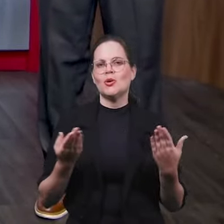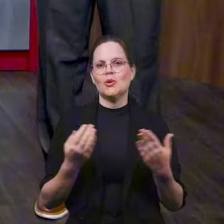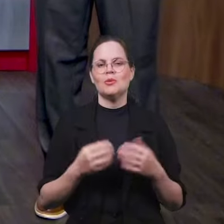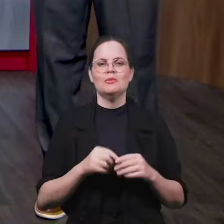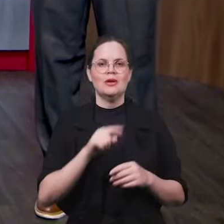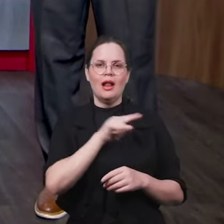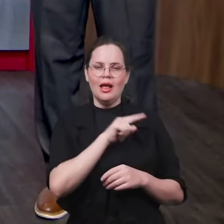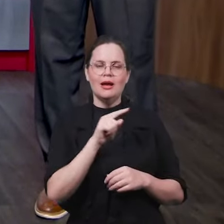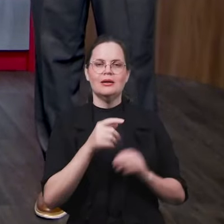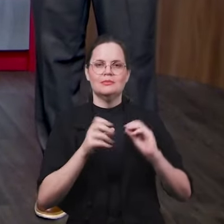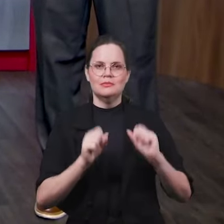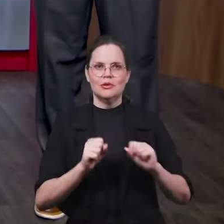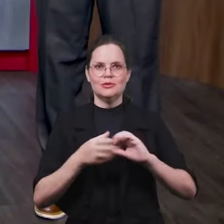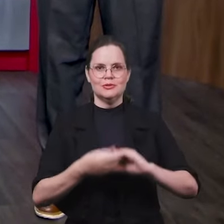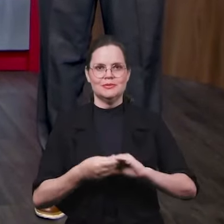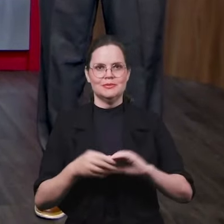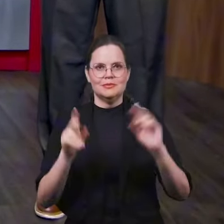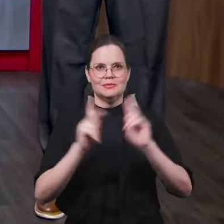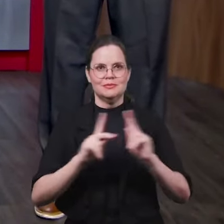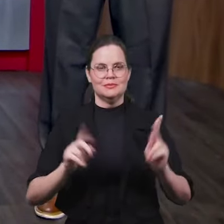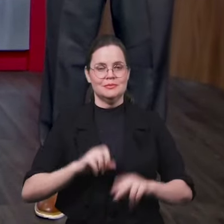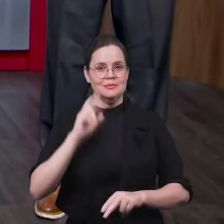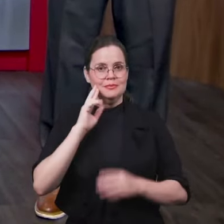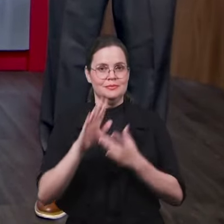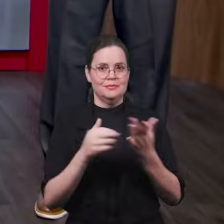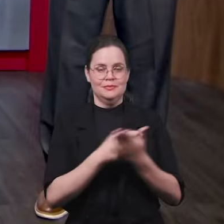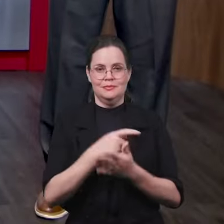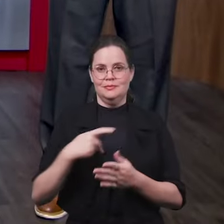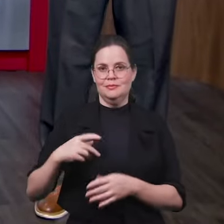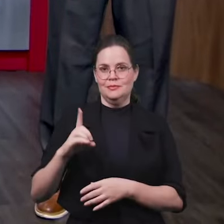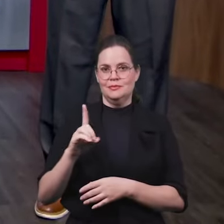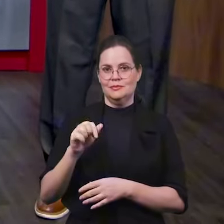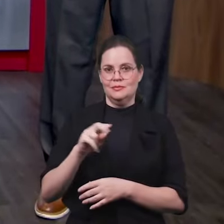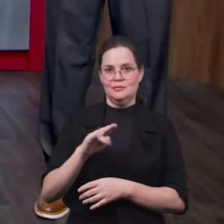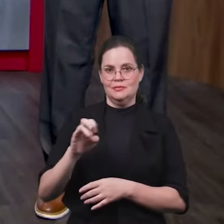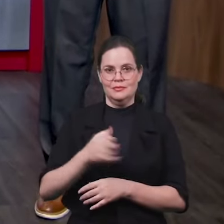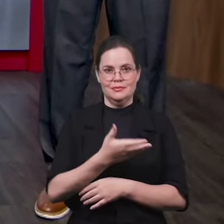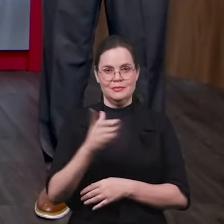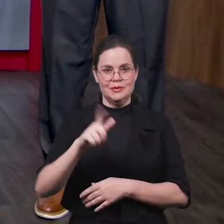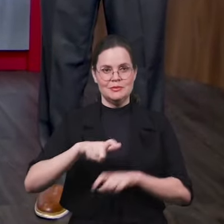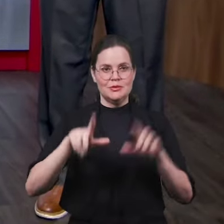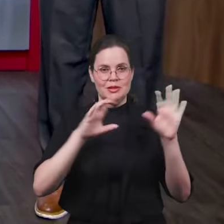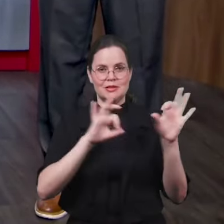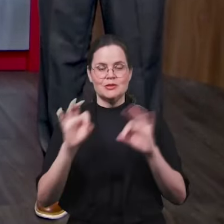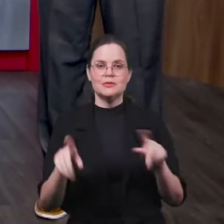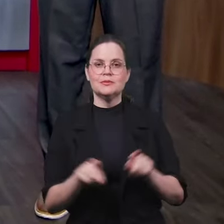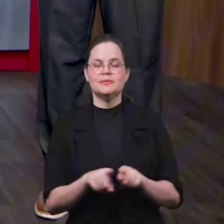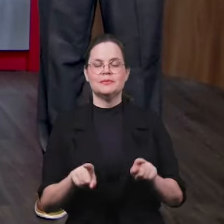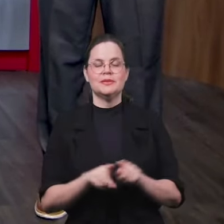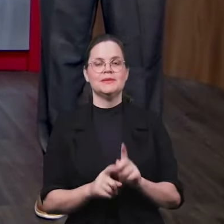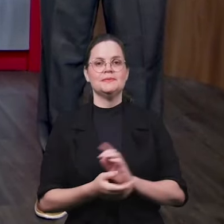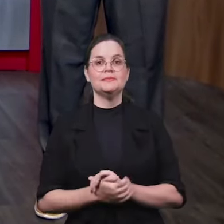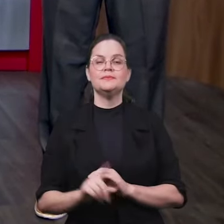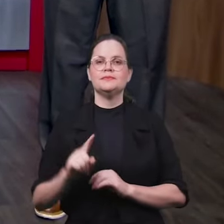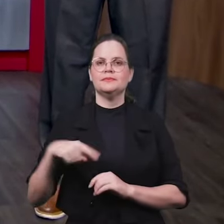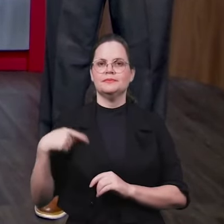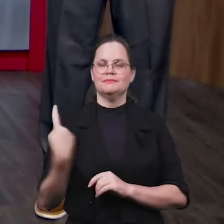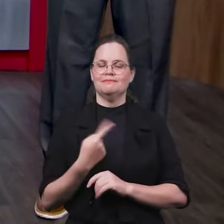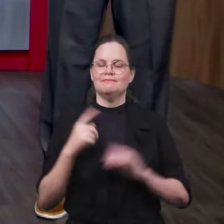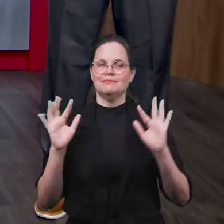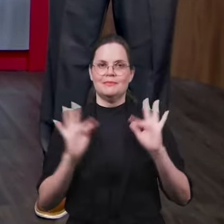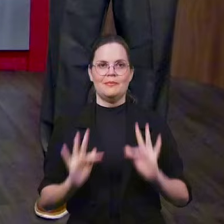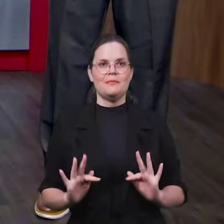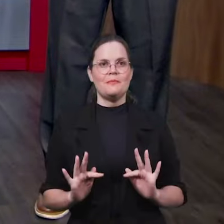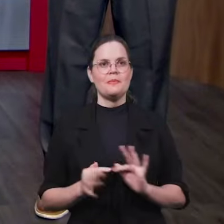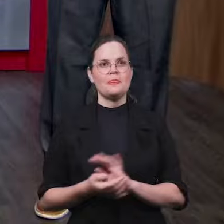favor, e pode saudar os irmãos. A paz do Senhor, pastor Ronaldo. Pai do Senhor, pastor Daniel, Pai do Senhor aos irmãos. Nós